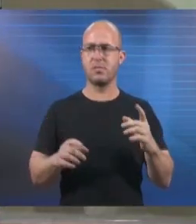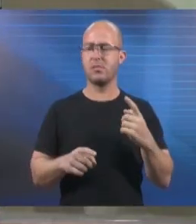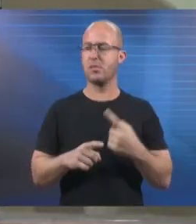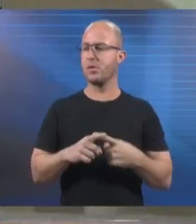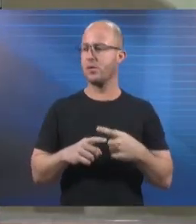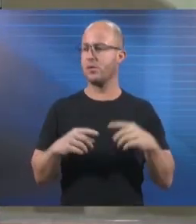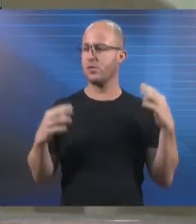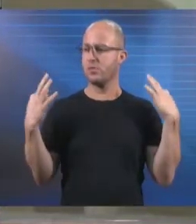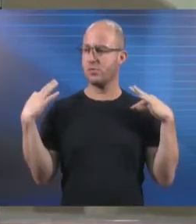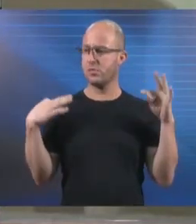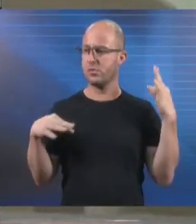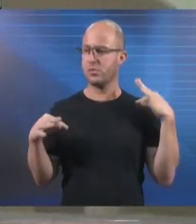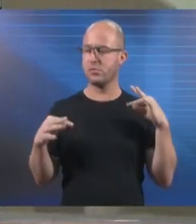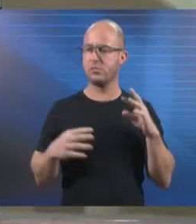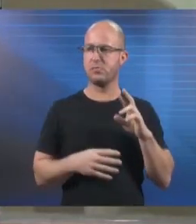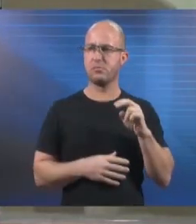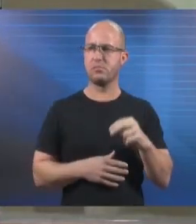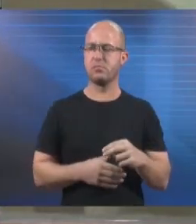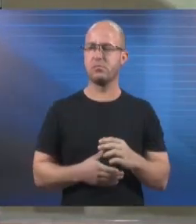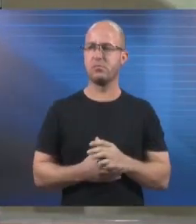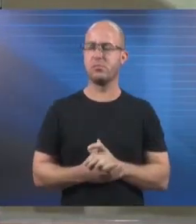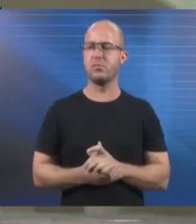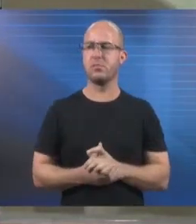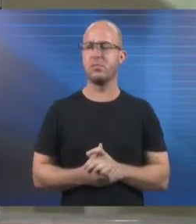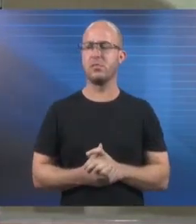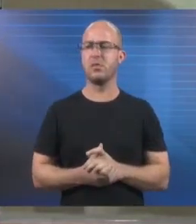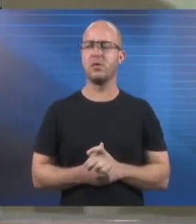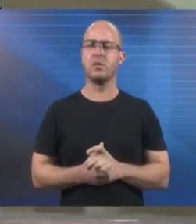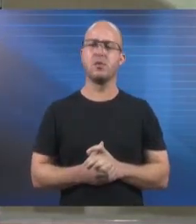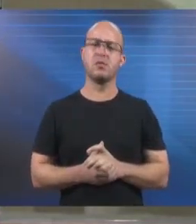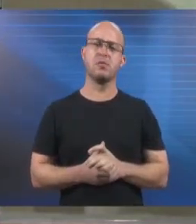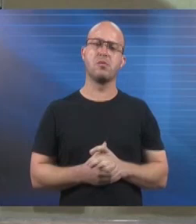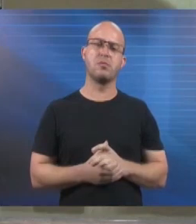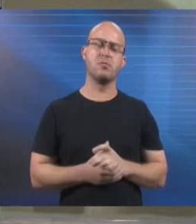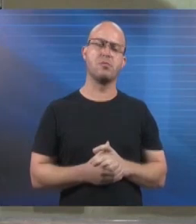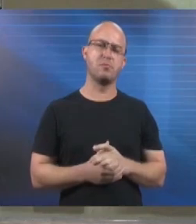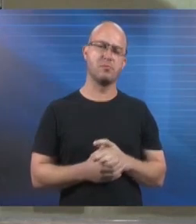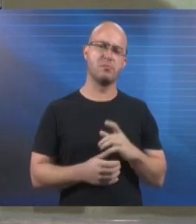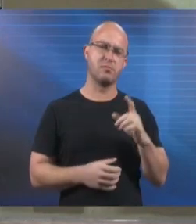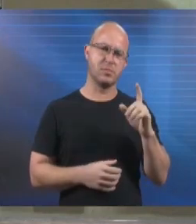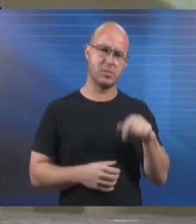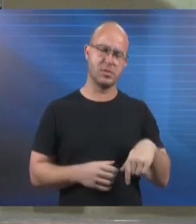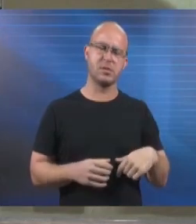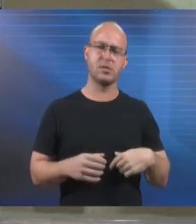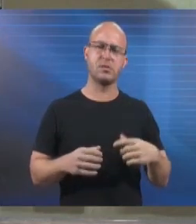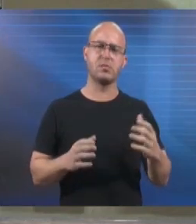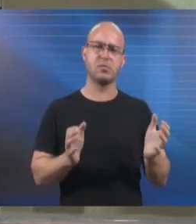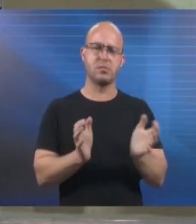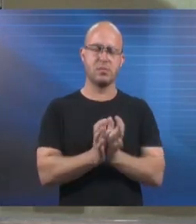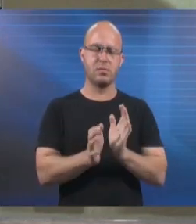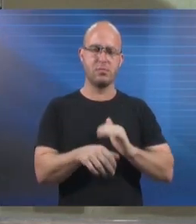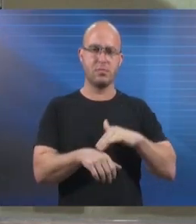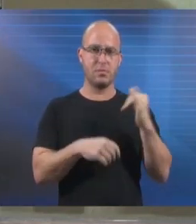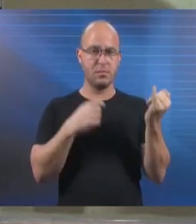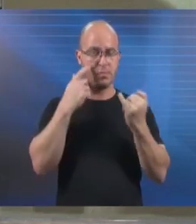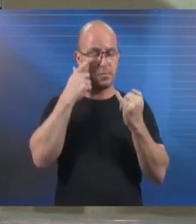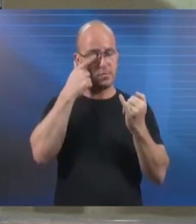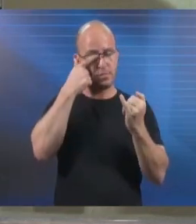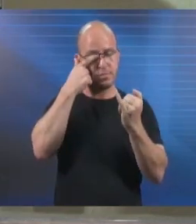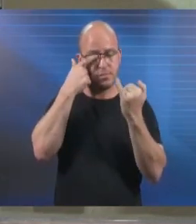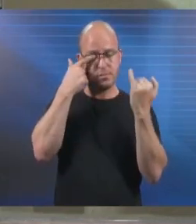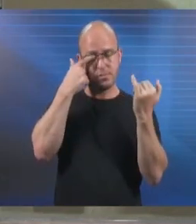turismo do Rio Grande do Norte como a cadeia produtiva mais importante não pode perder né